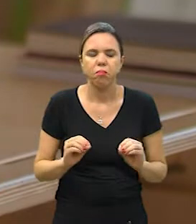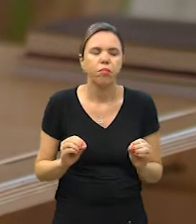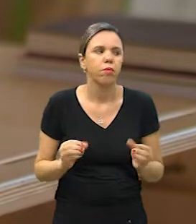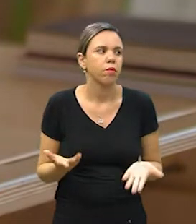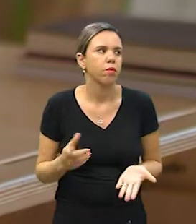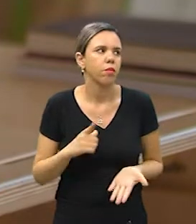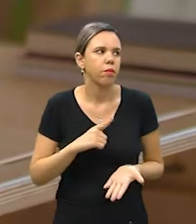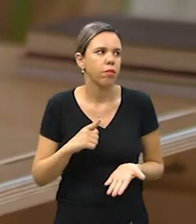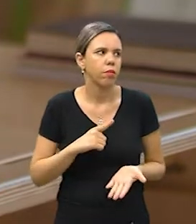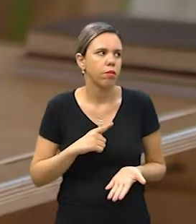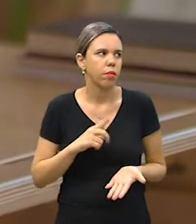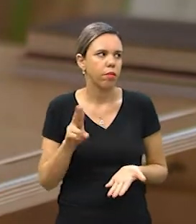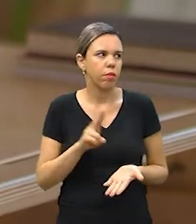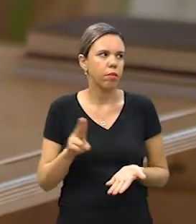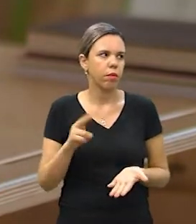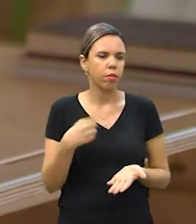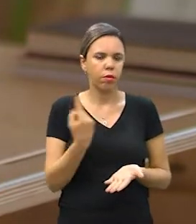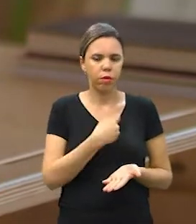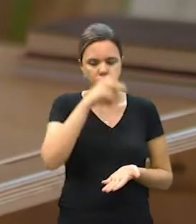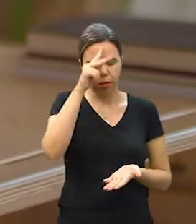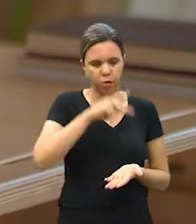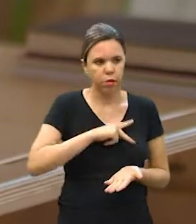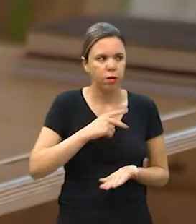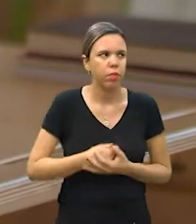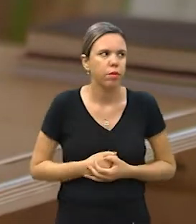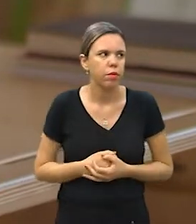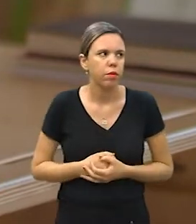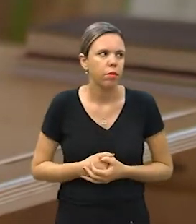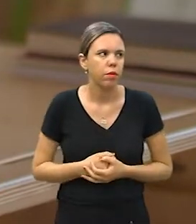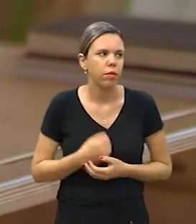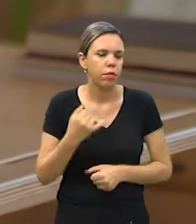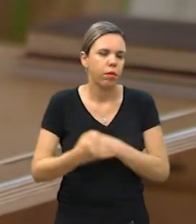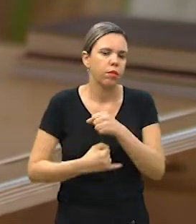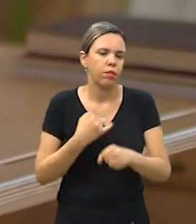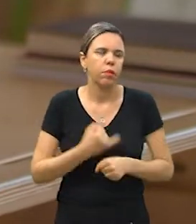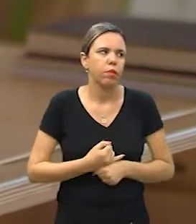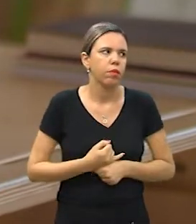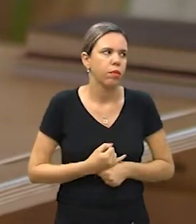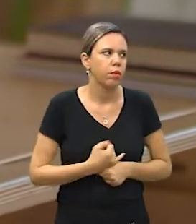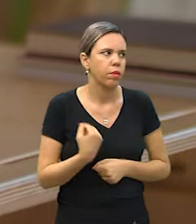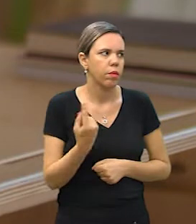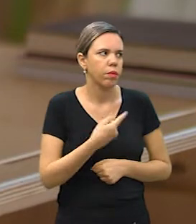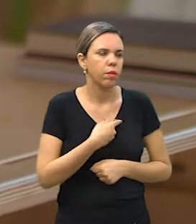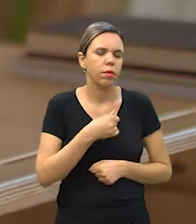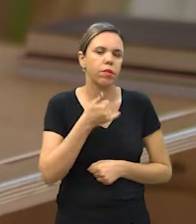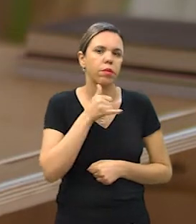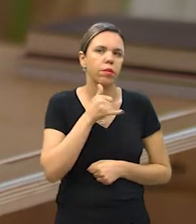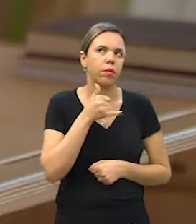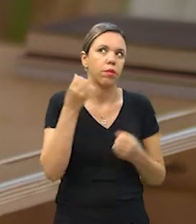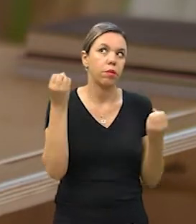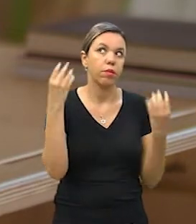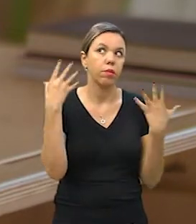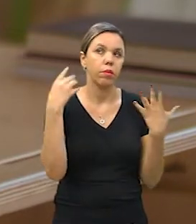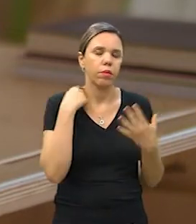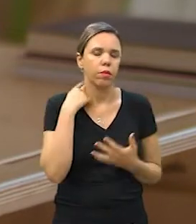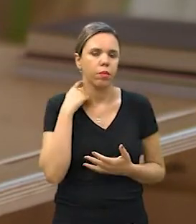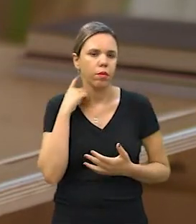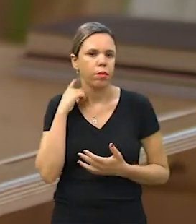né? E quando tinha o equipamento, a gente usava o nosso equipamento, a nossa internet, a nossa energia